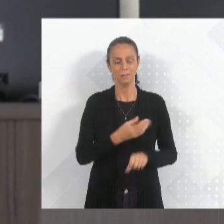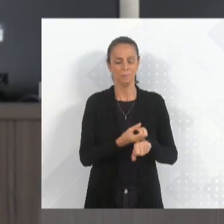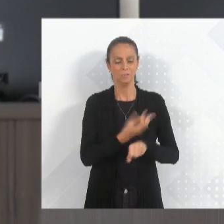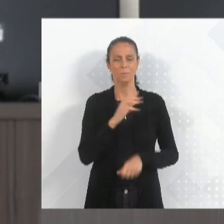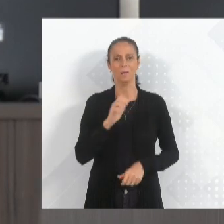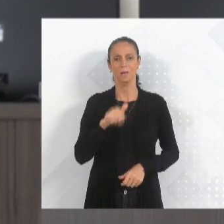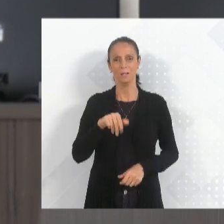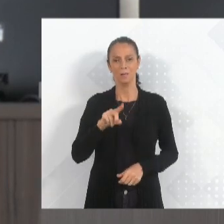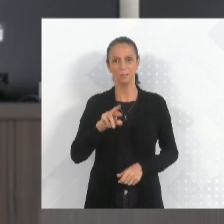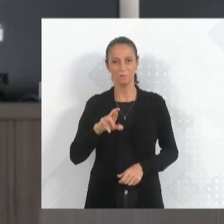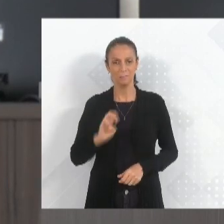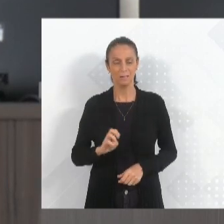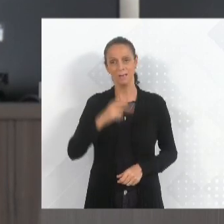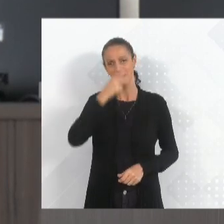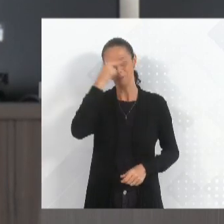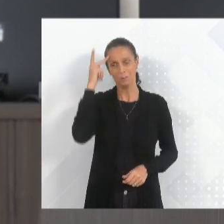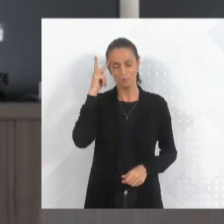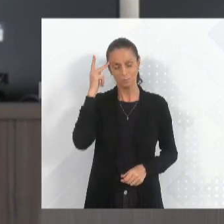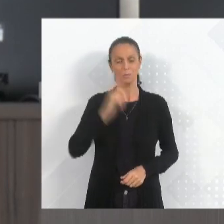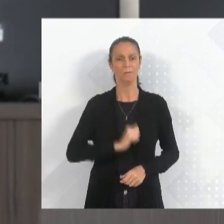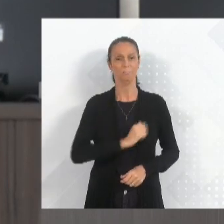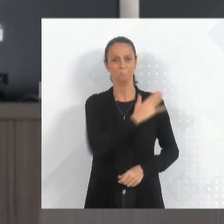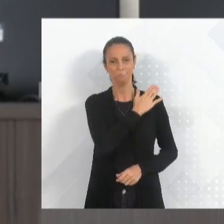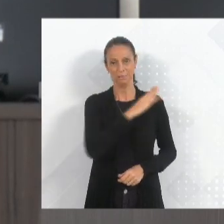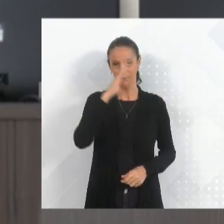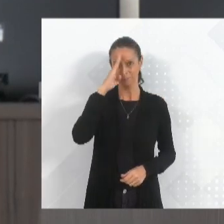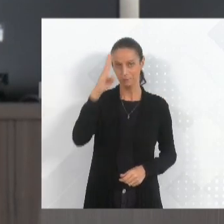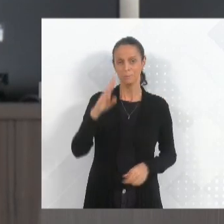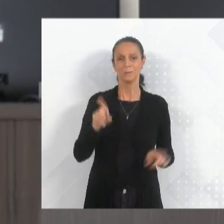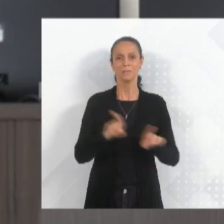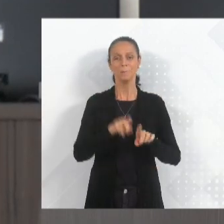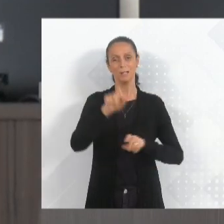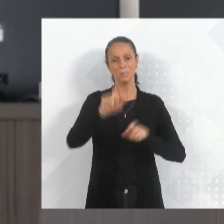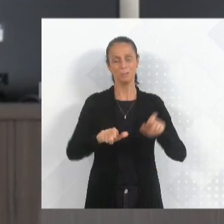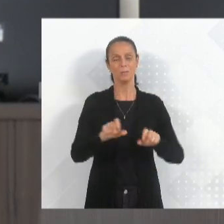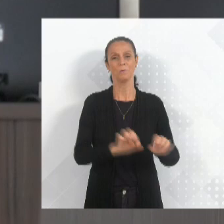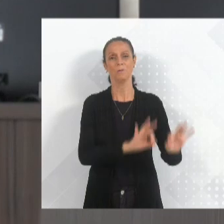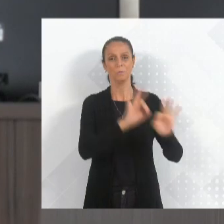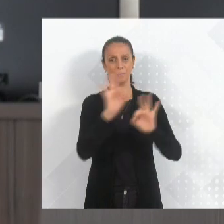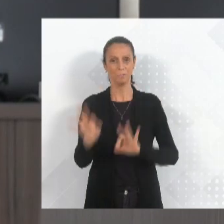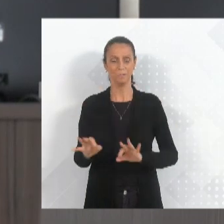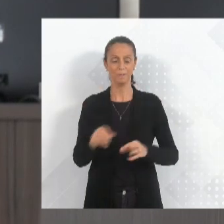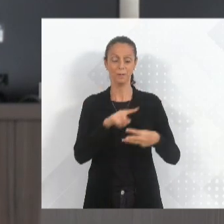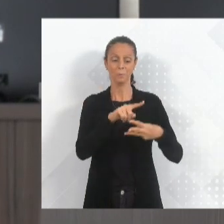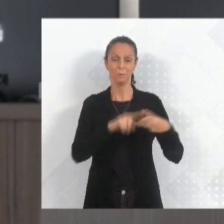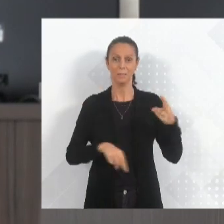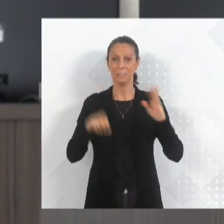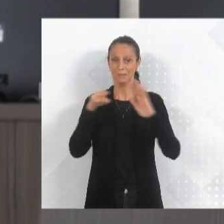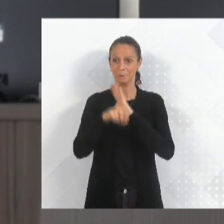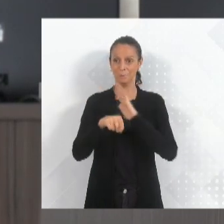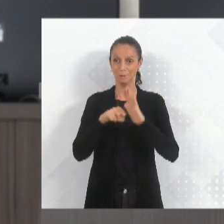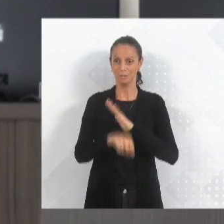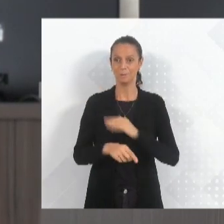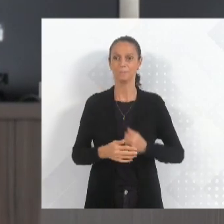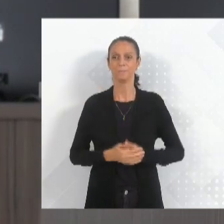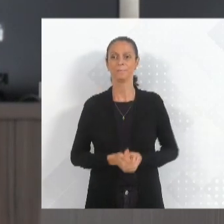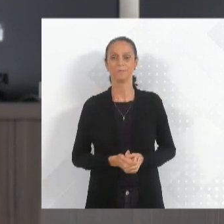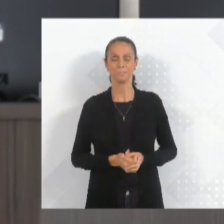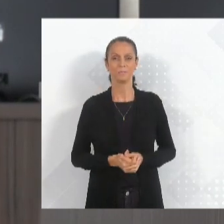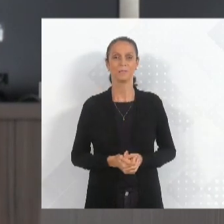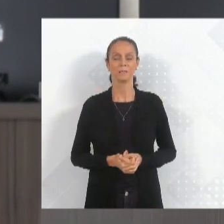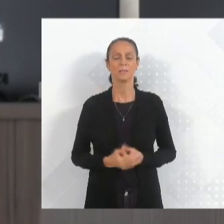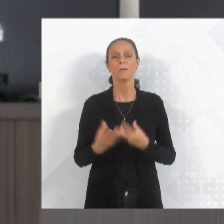BI, convidados e a todos que nos acompanham. Eu tenho 3 perguntas, presidente. A primeira, a gente sabe, pelo menos, né, a gente recebe